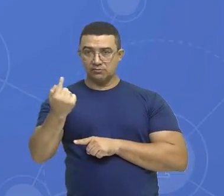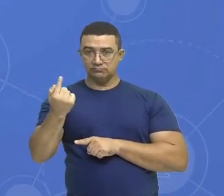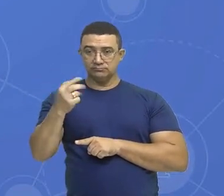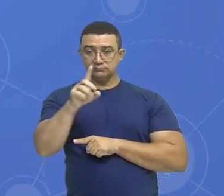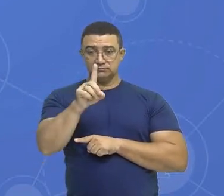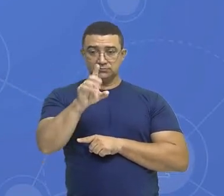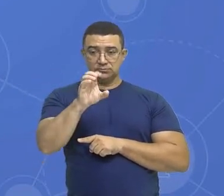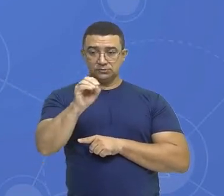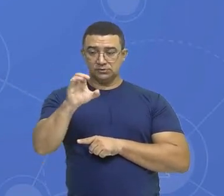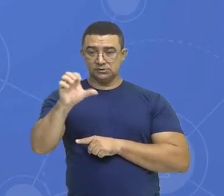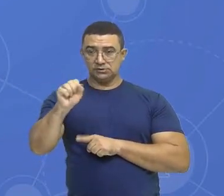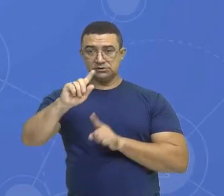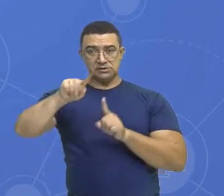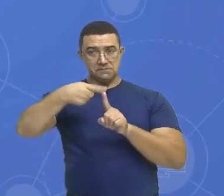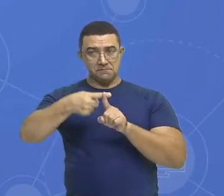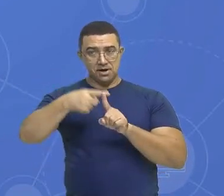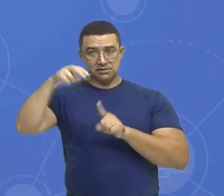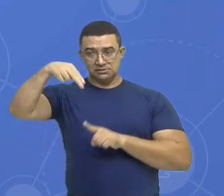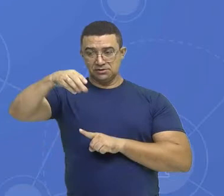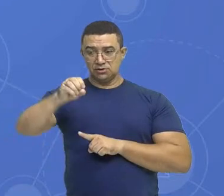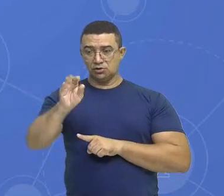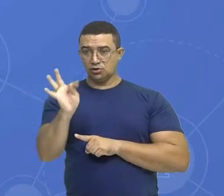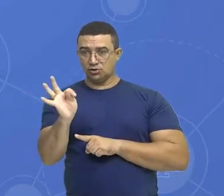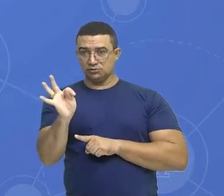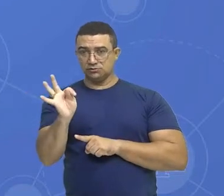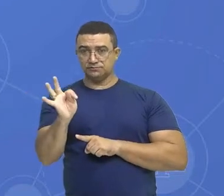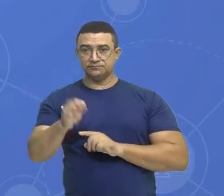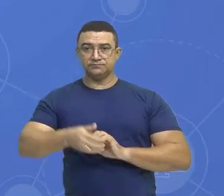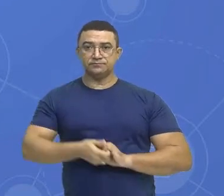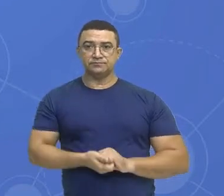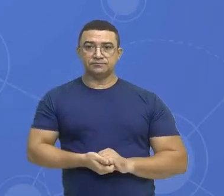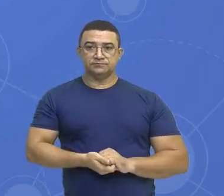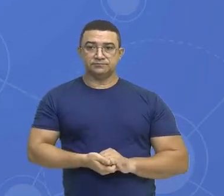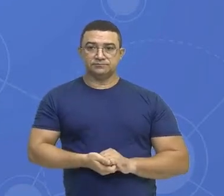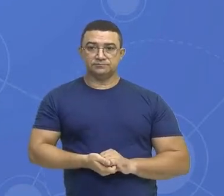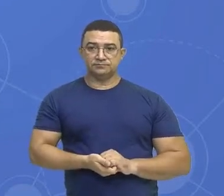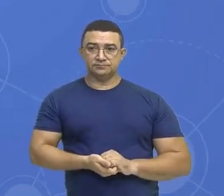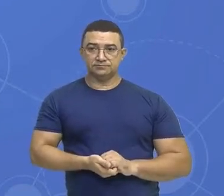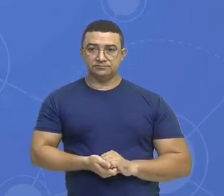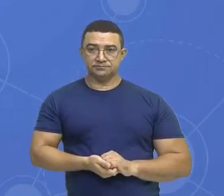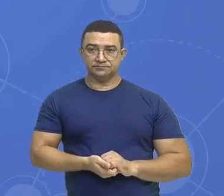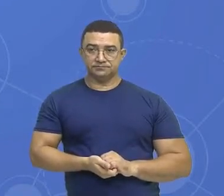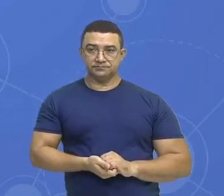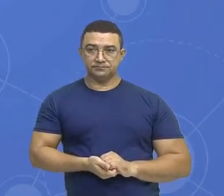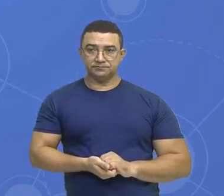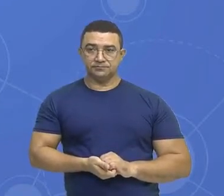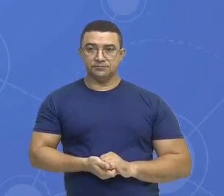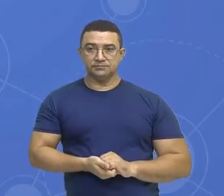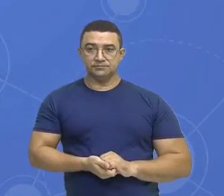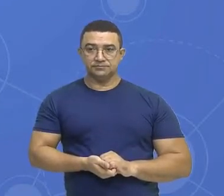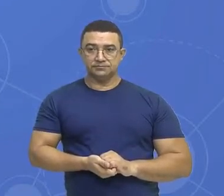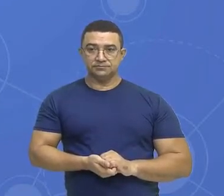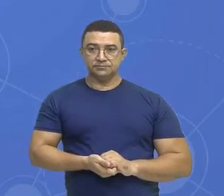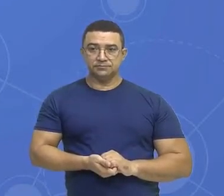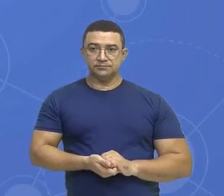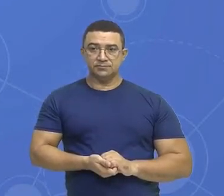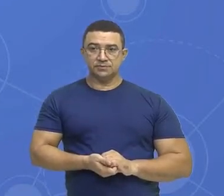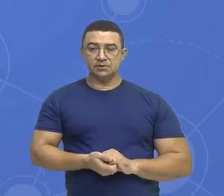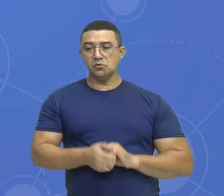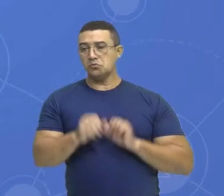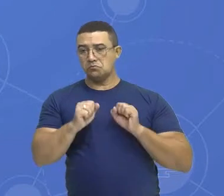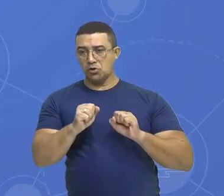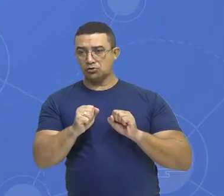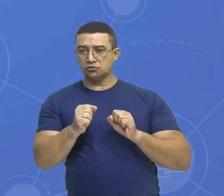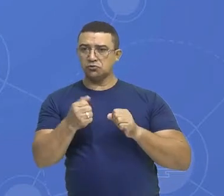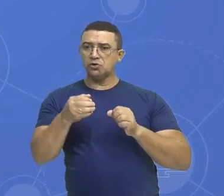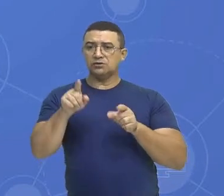o not, ou a forma abreviada doesn't. Não existe nenhuma regra que defina que eu devo utilizar a forma por extenso ou a